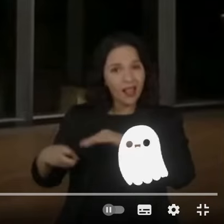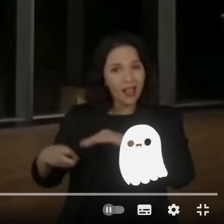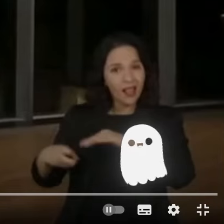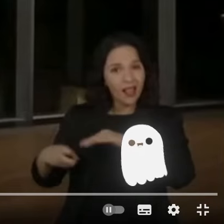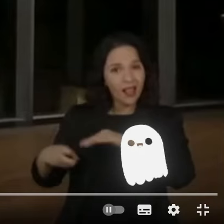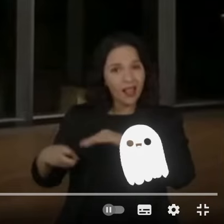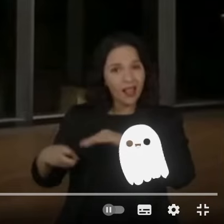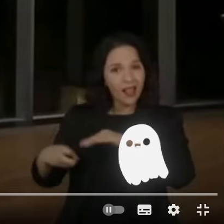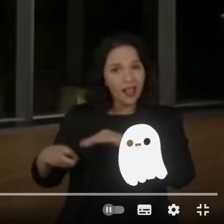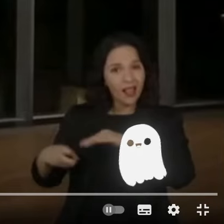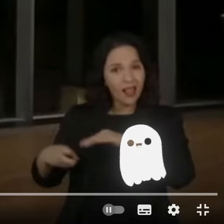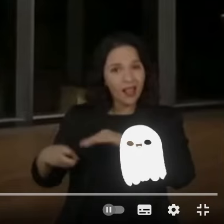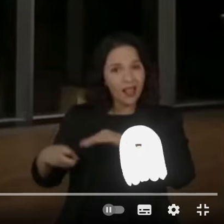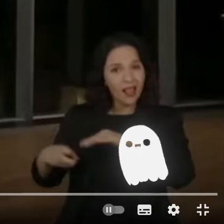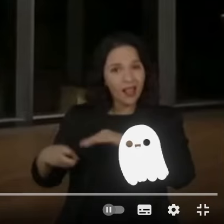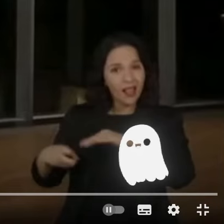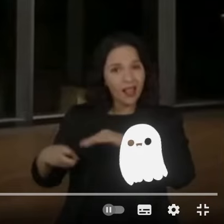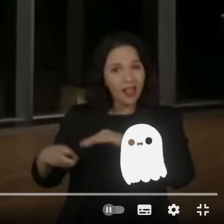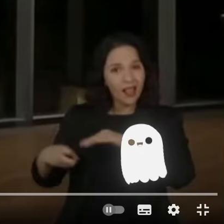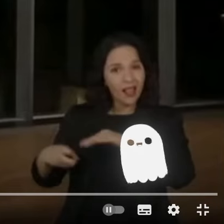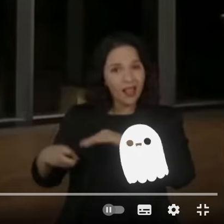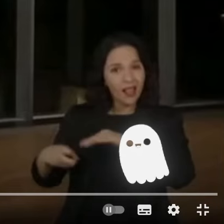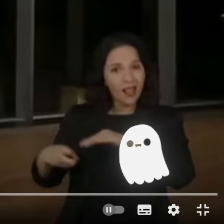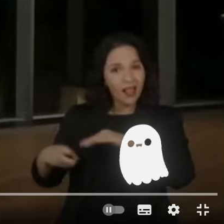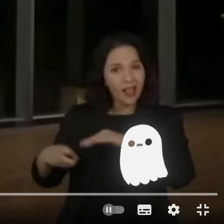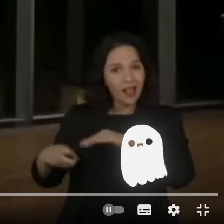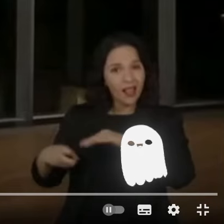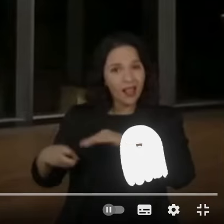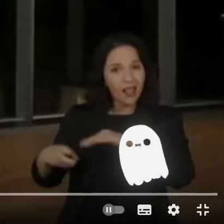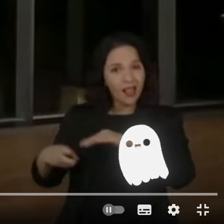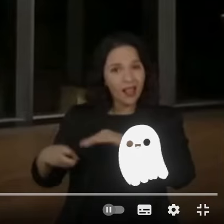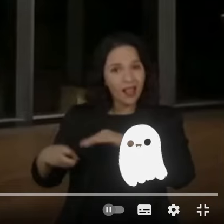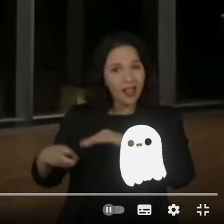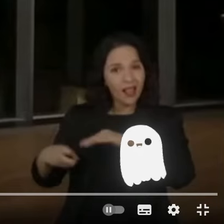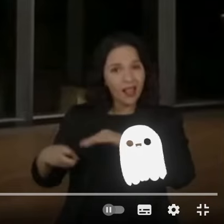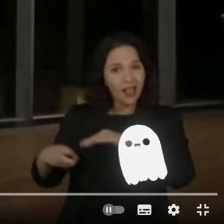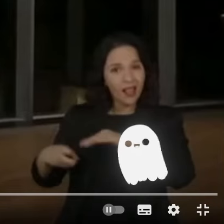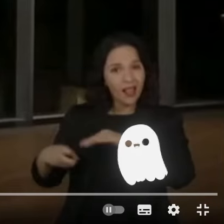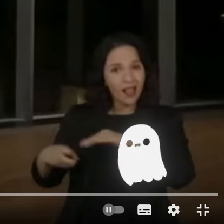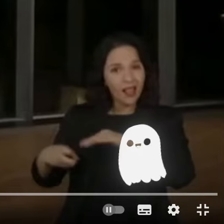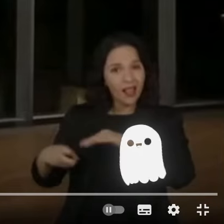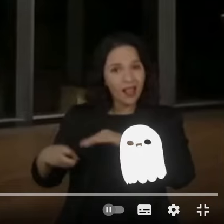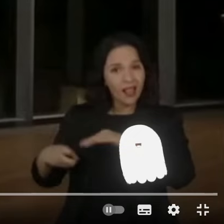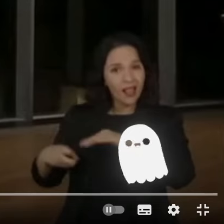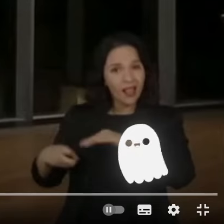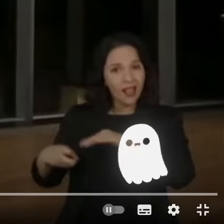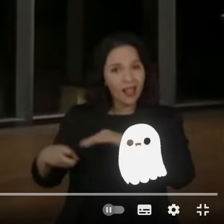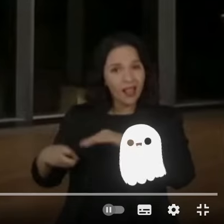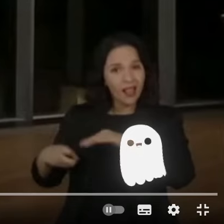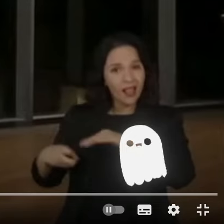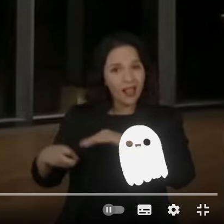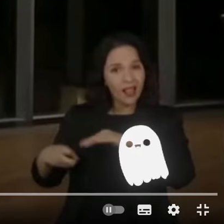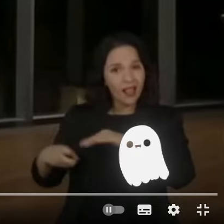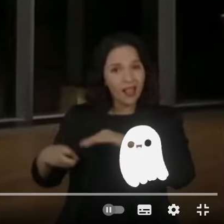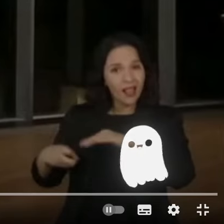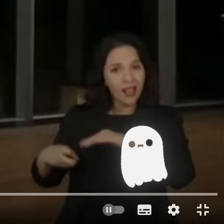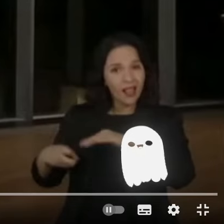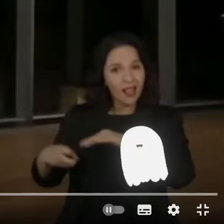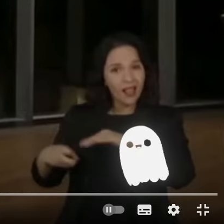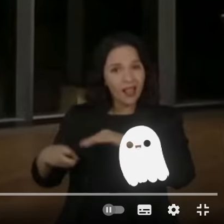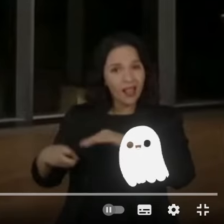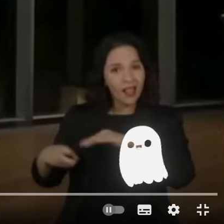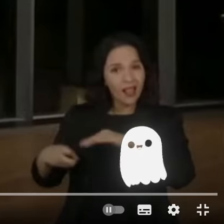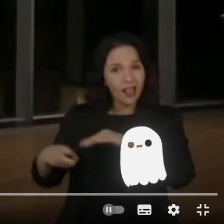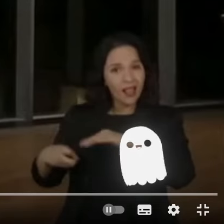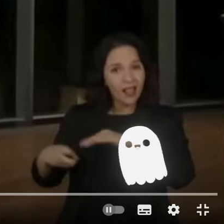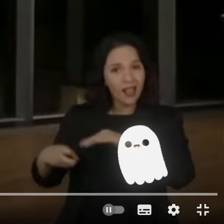primeiro andar, era uma menina, tipo, da nossa idade, assim, sabe? Morei no E aí, toda a vida que a gente passava por lá, ela ficava